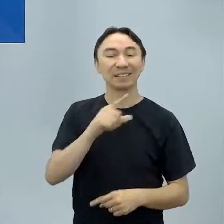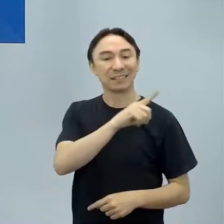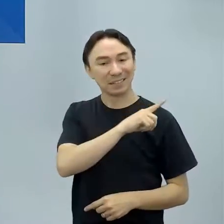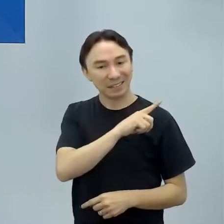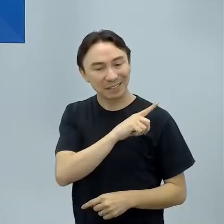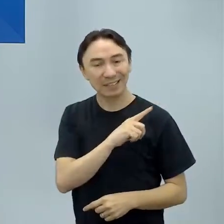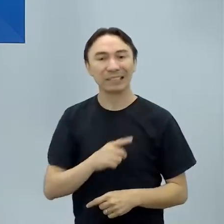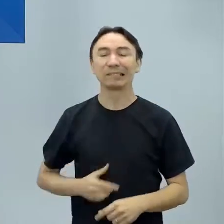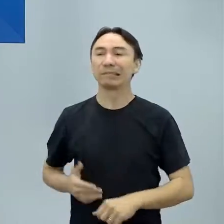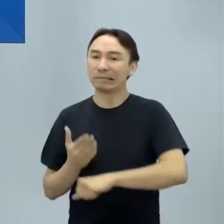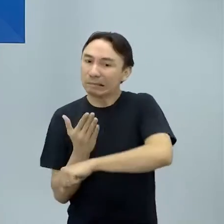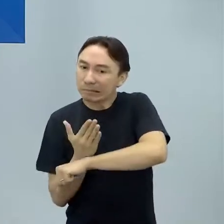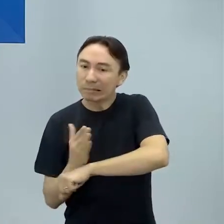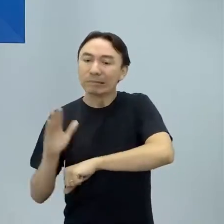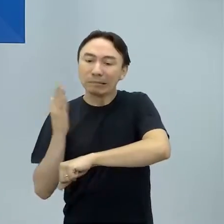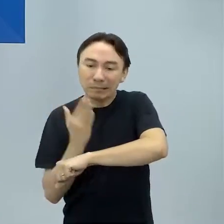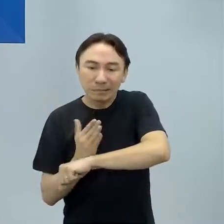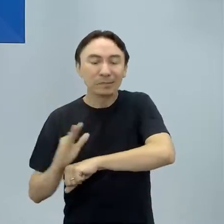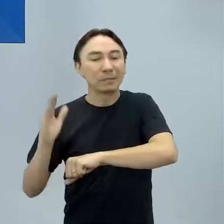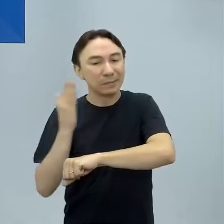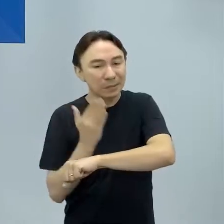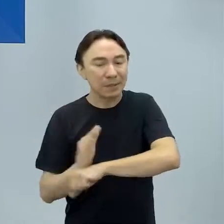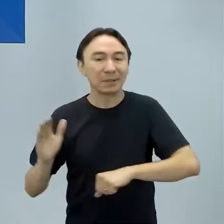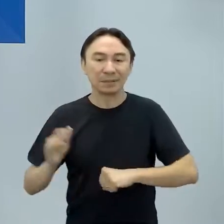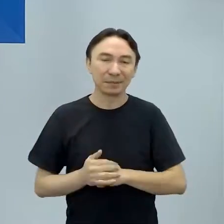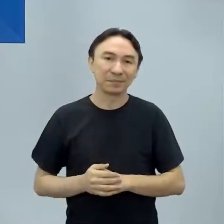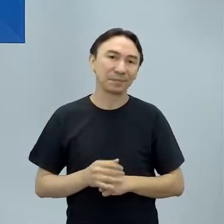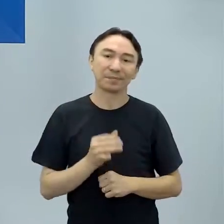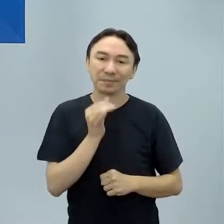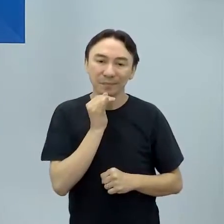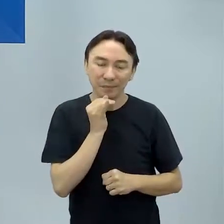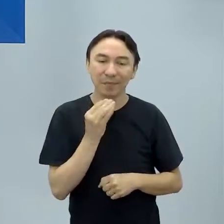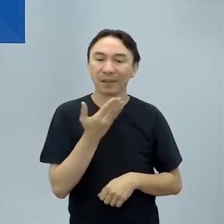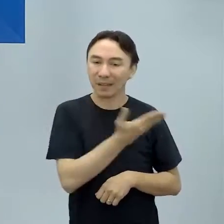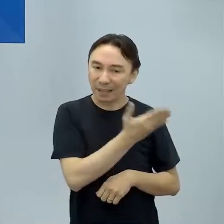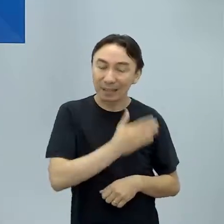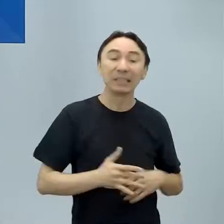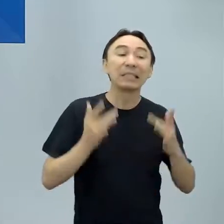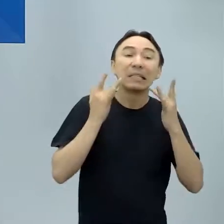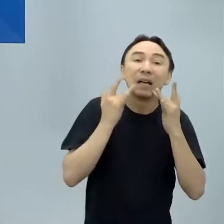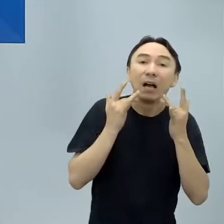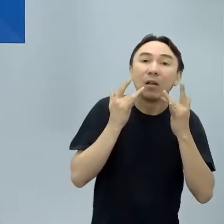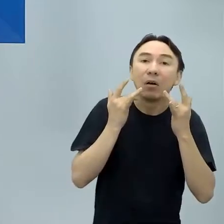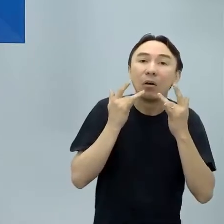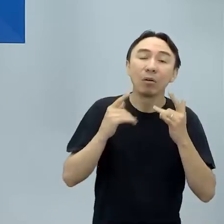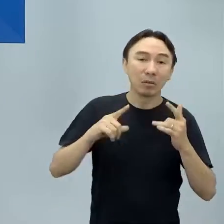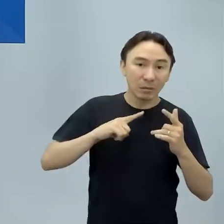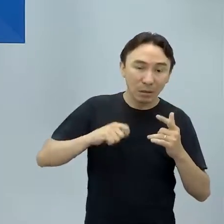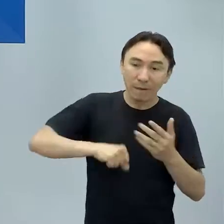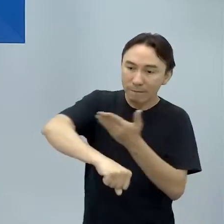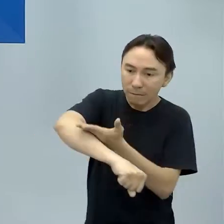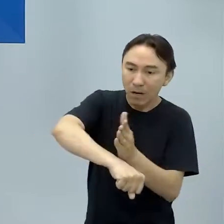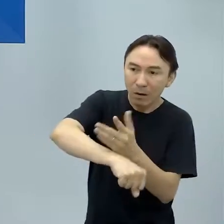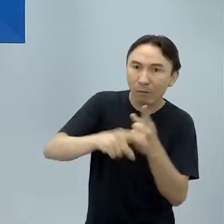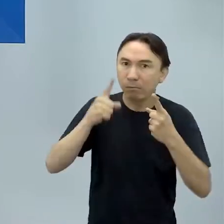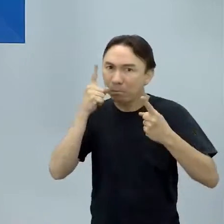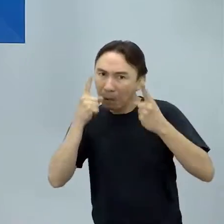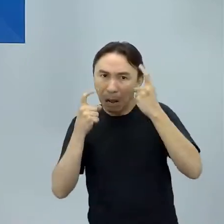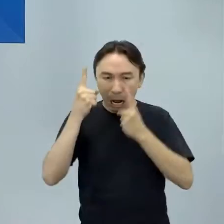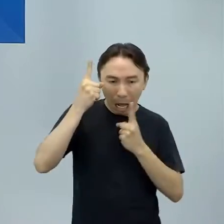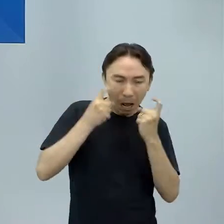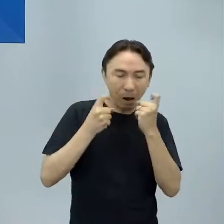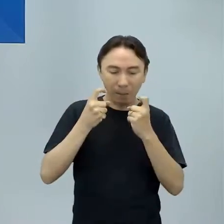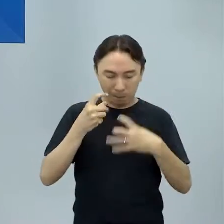pode favorecer, porque no teatro existem, né, treinos com relação a isso, então o quanto isso pode favorecer